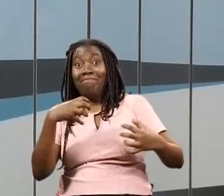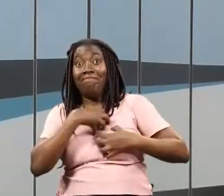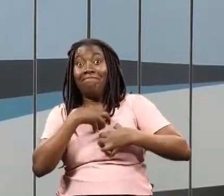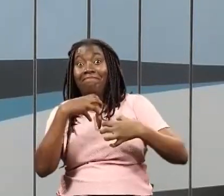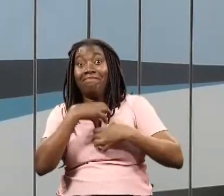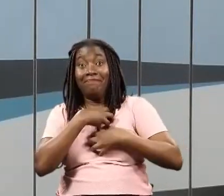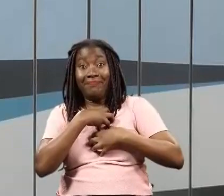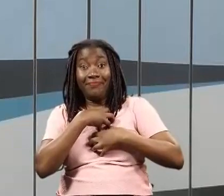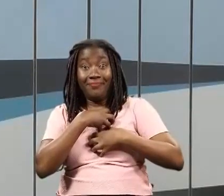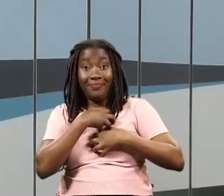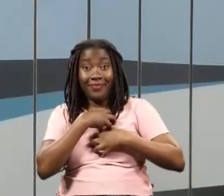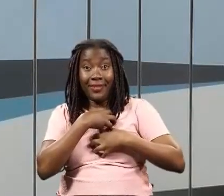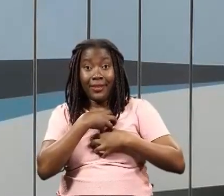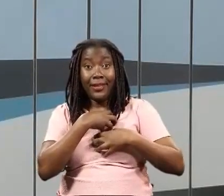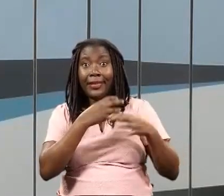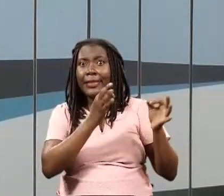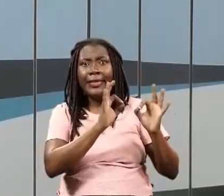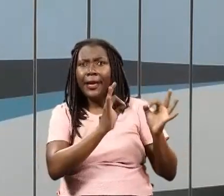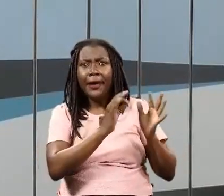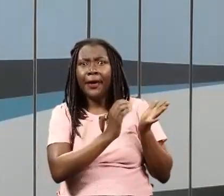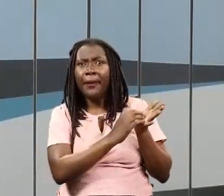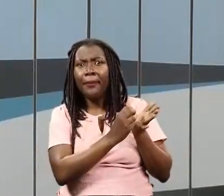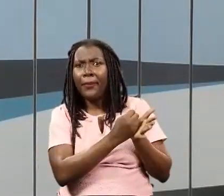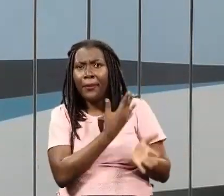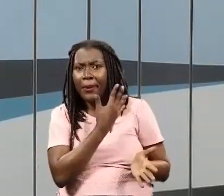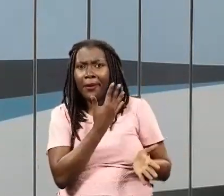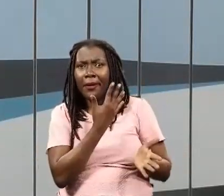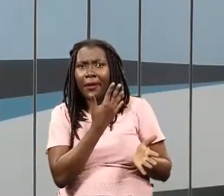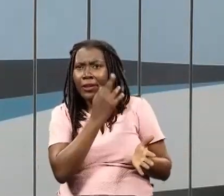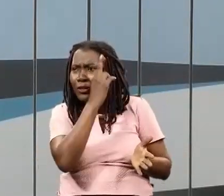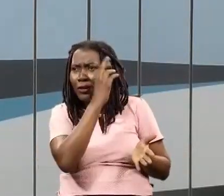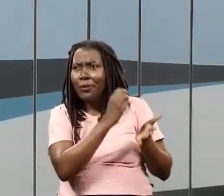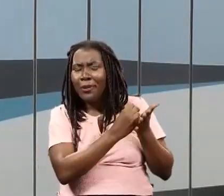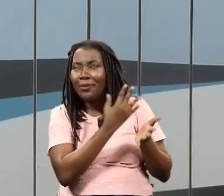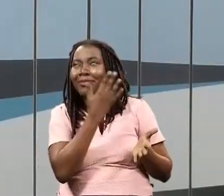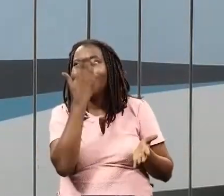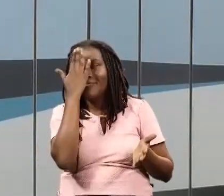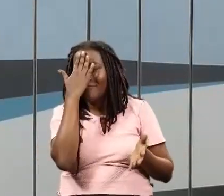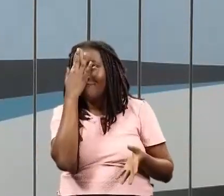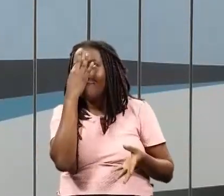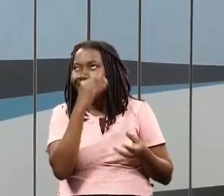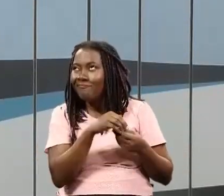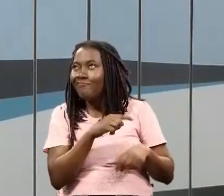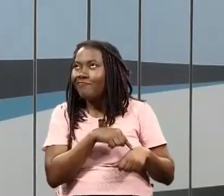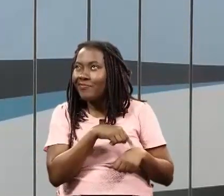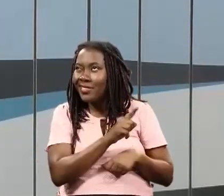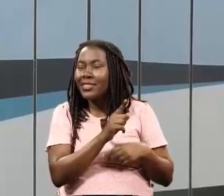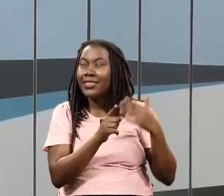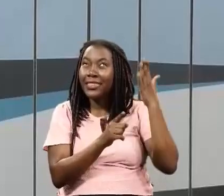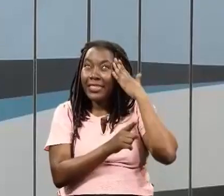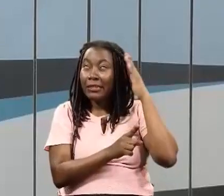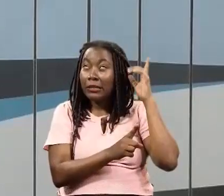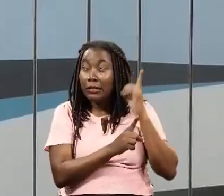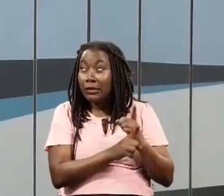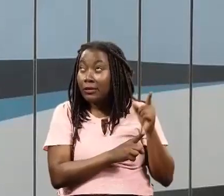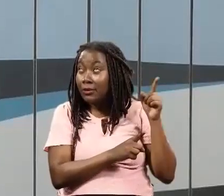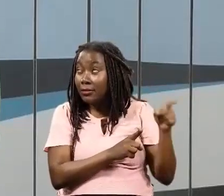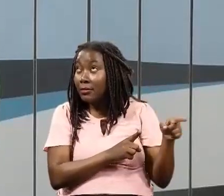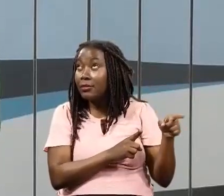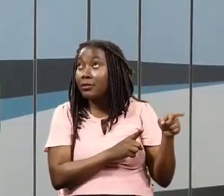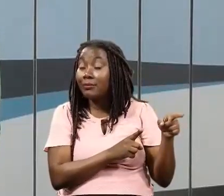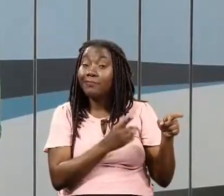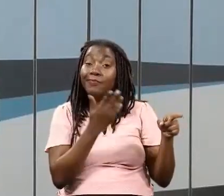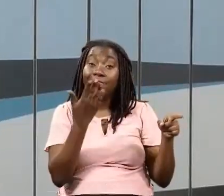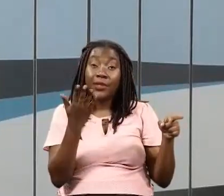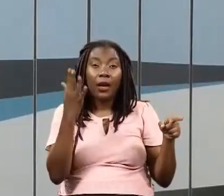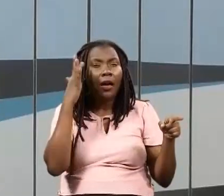Sim. né? Ninguém mandou mensagem para mim, meu chefe não me mandou mensagem, mas eu já sei que é hora de ir. E eu já sei o que eu vou encontrar lá. Então, assim,